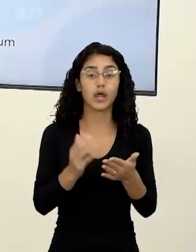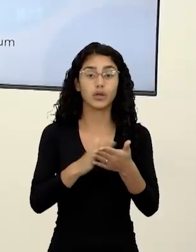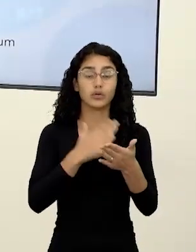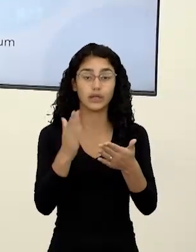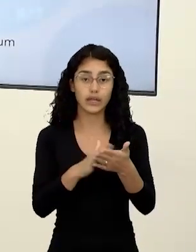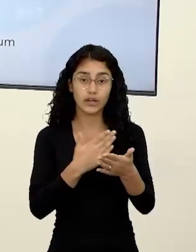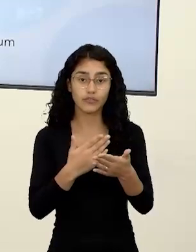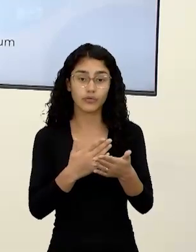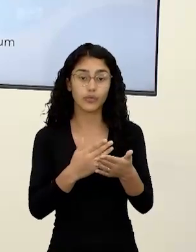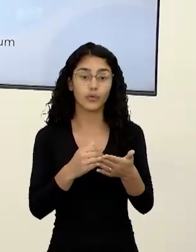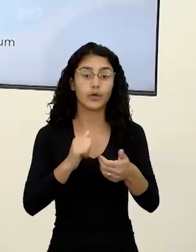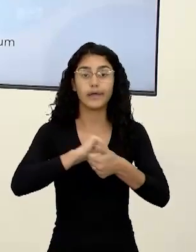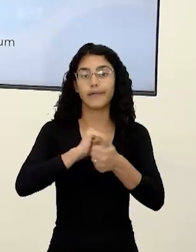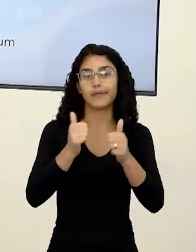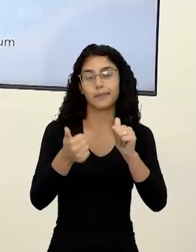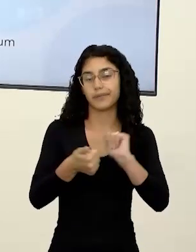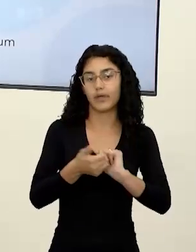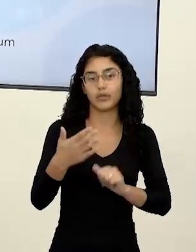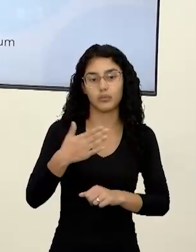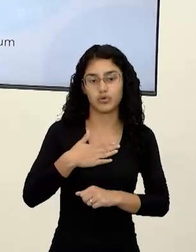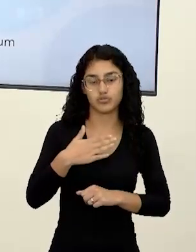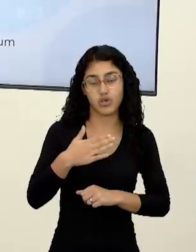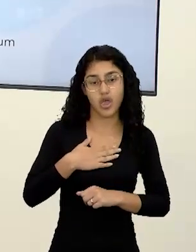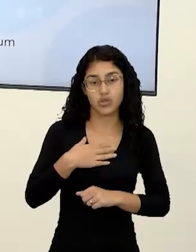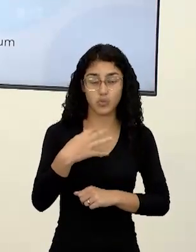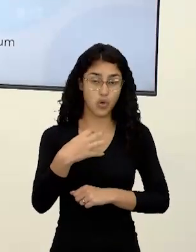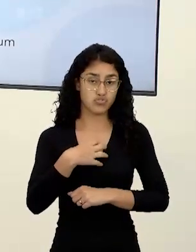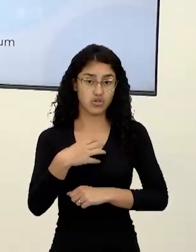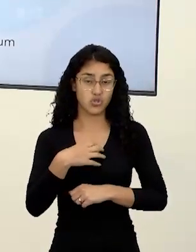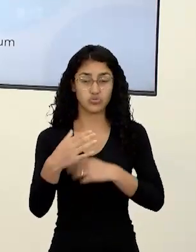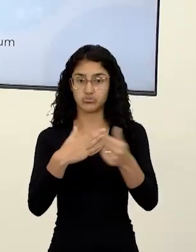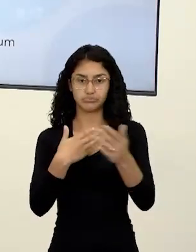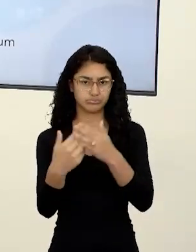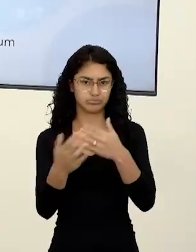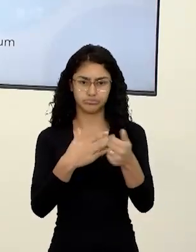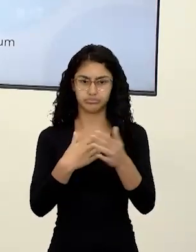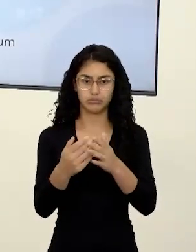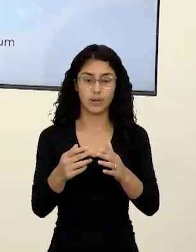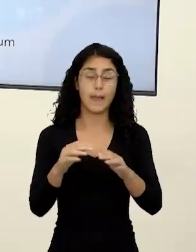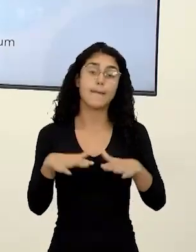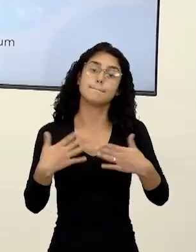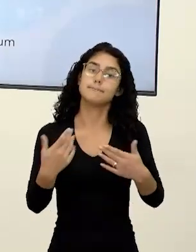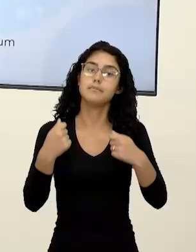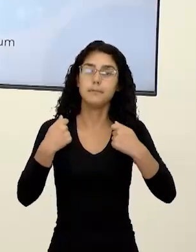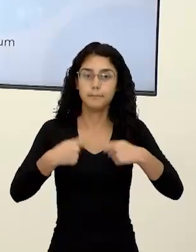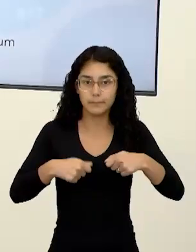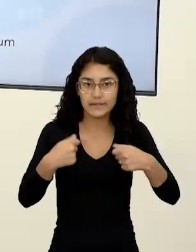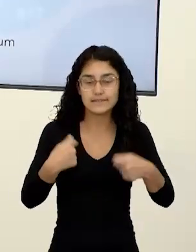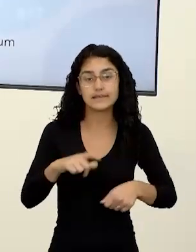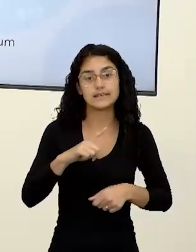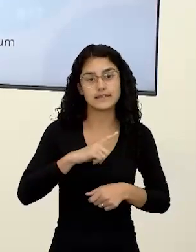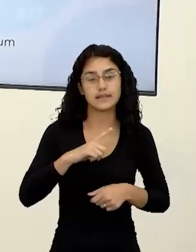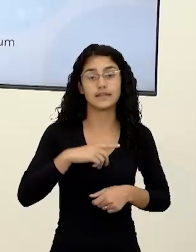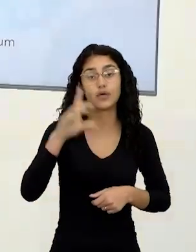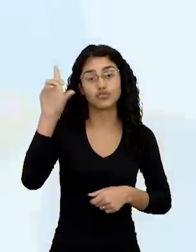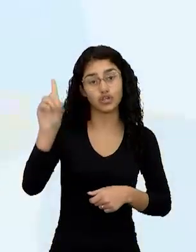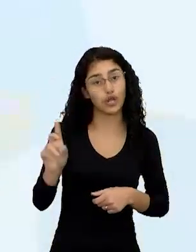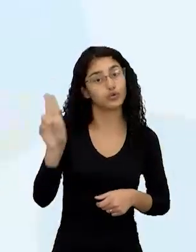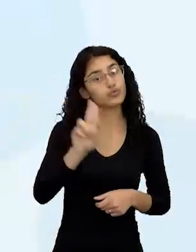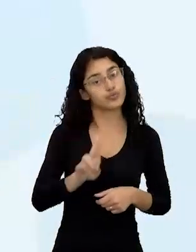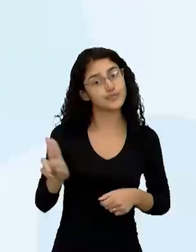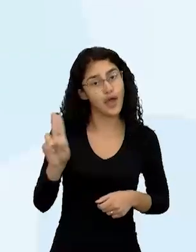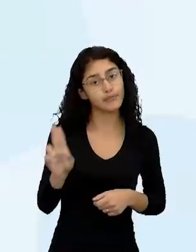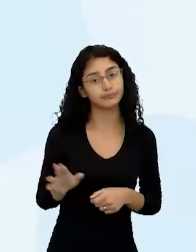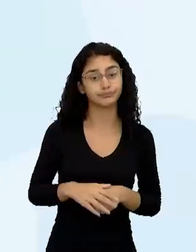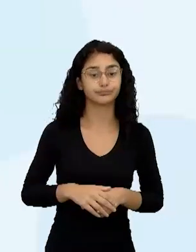Ctrl+C, Ctrl+V, utilizar ele de qualquer maneira. Eu comprei o livro, mas eu tenho que ter o direito de uso desse livro, né?